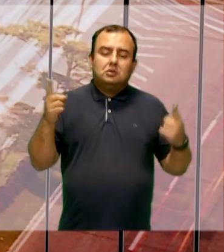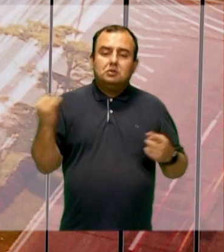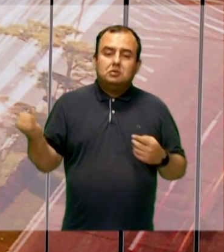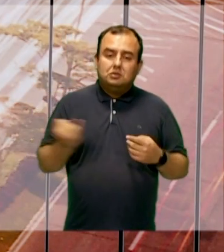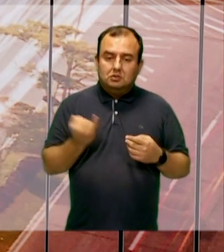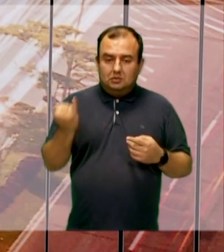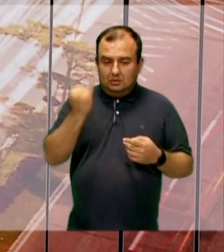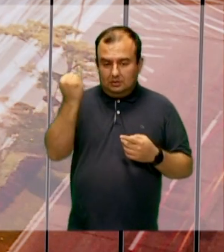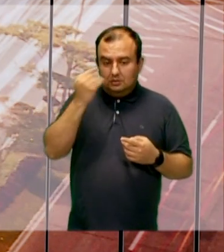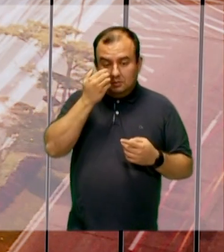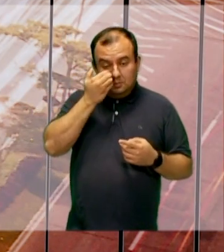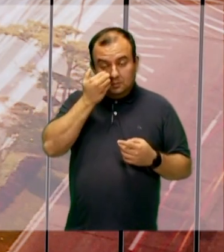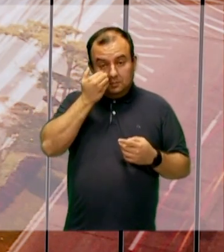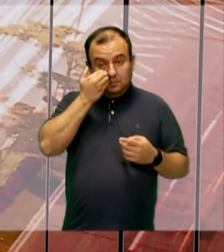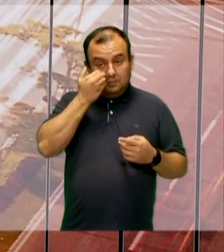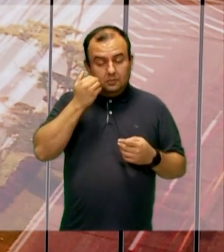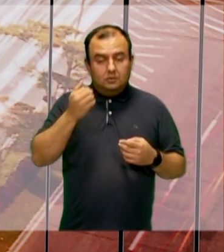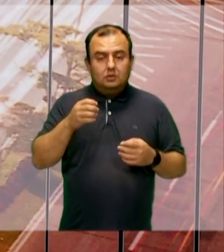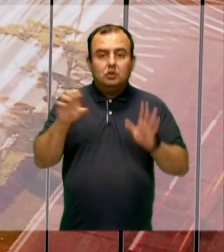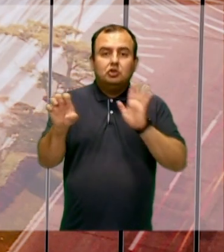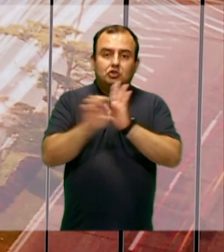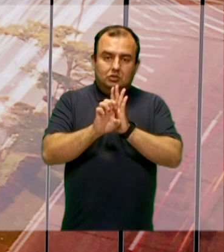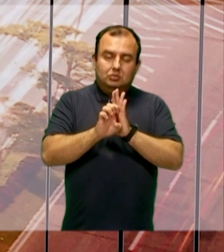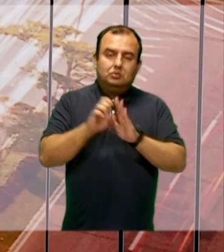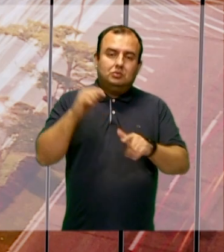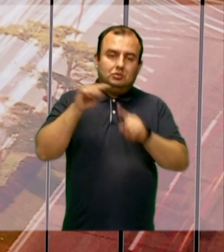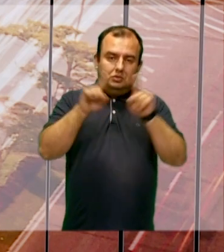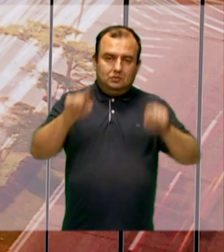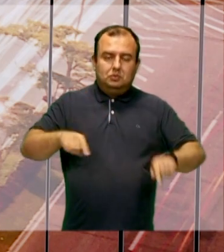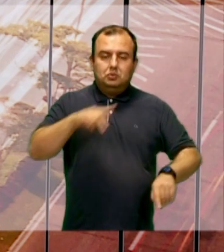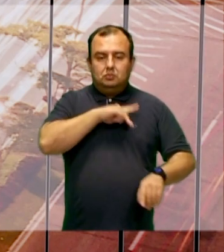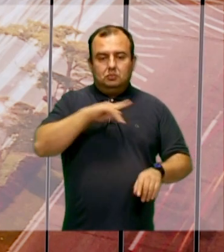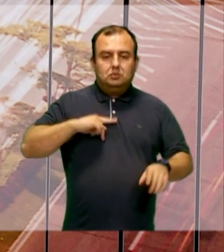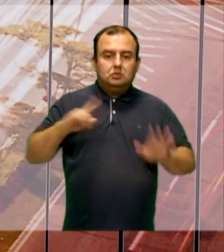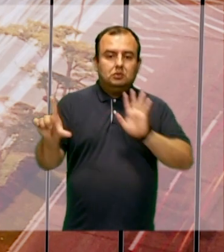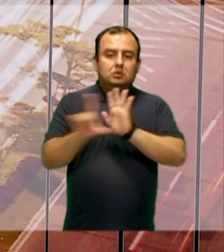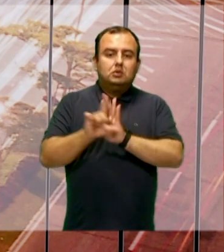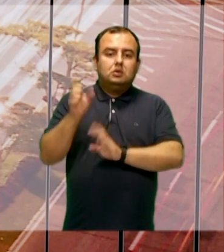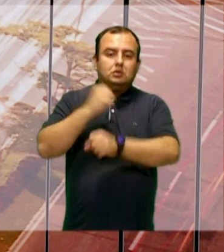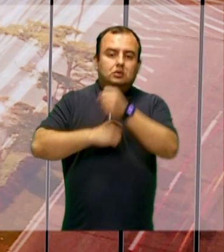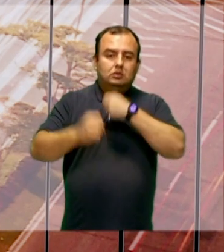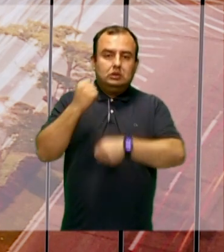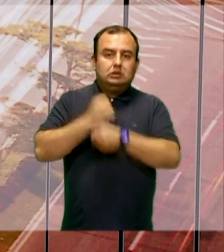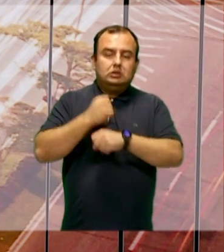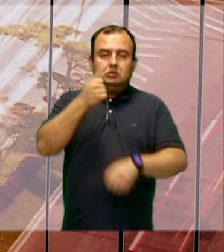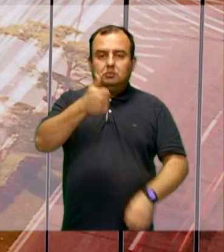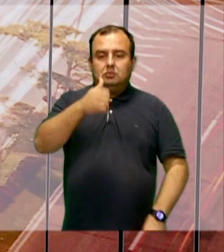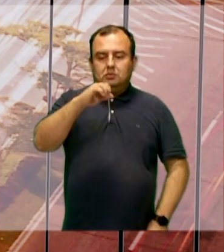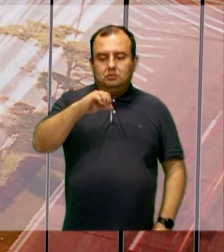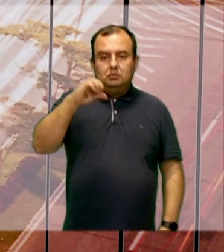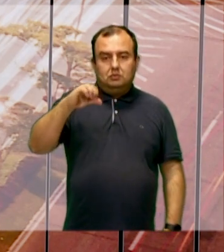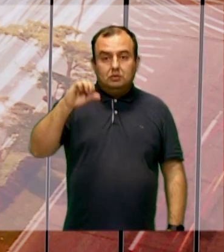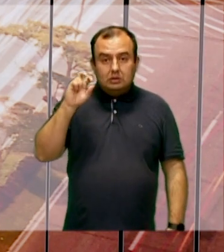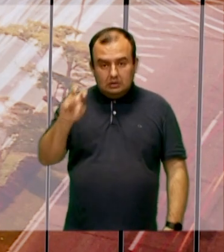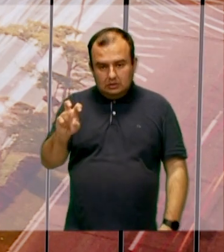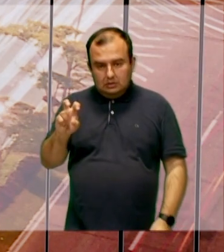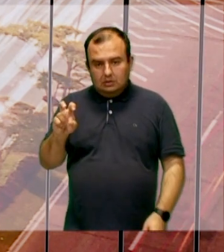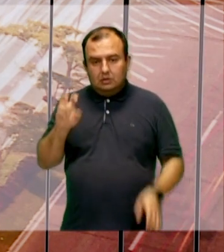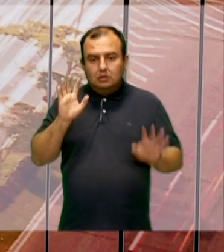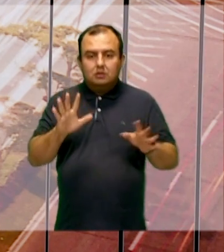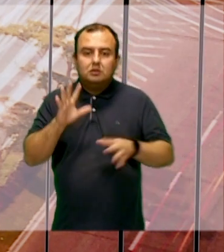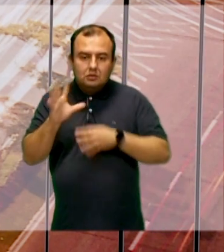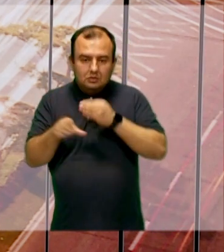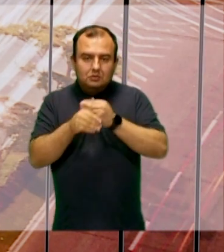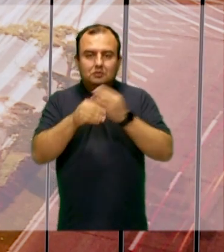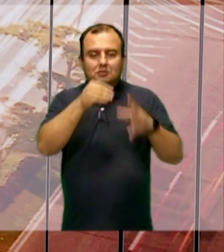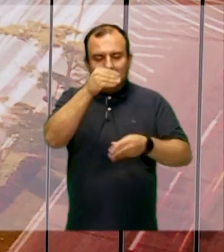é o Estatuto do Servidor Público. É uma lei de 1995, já foi